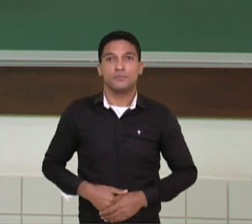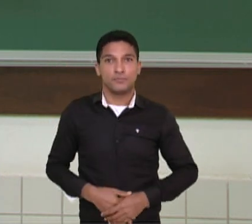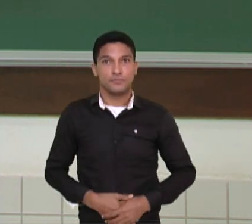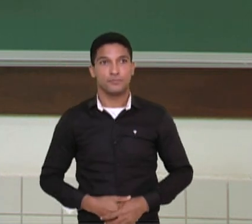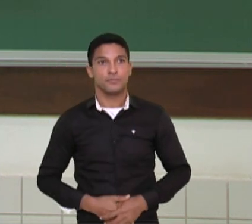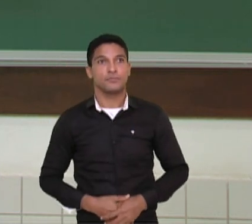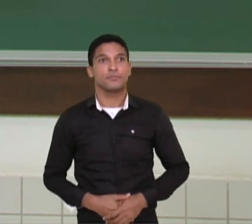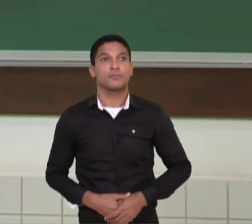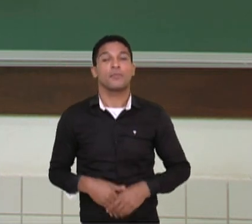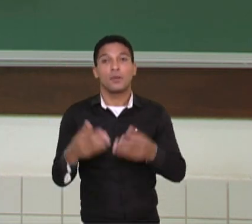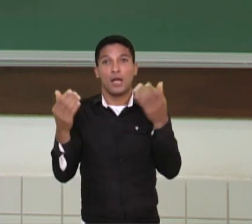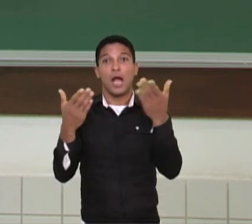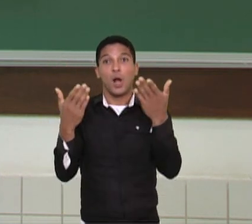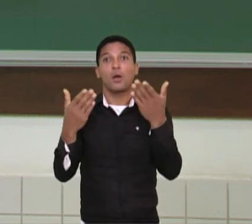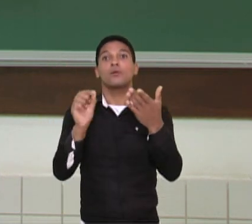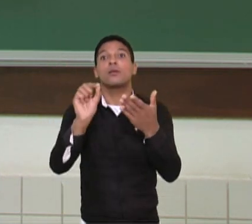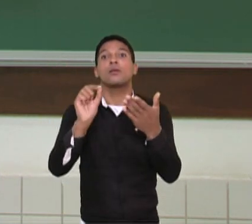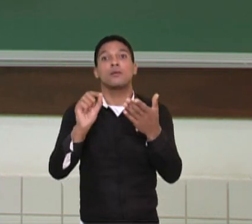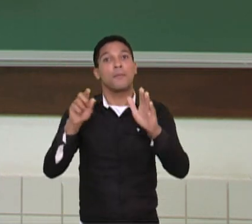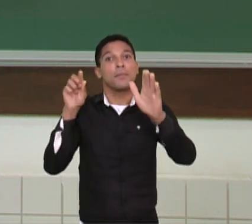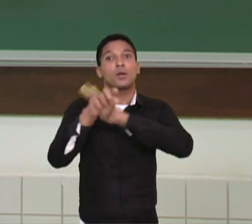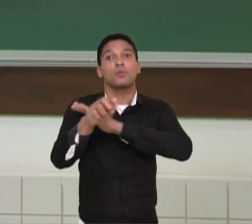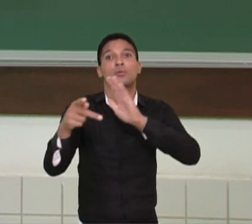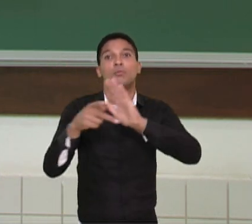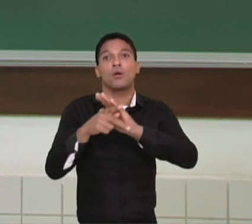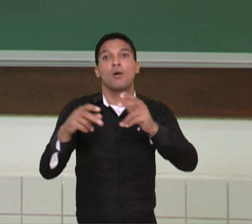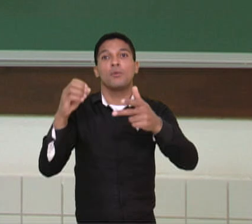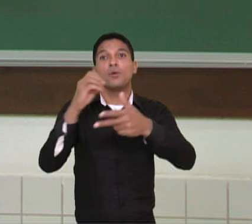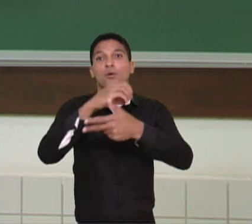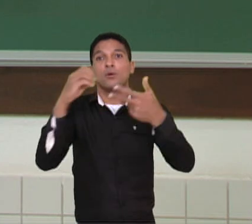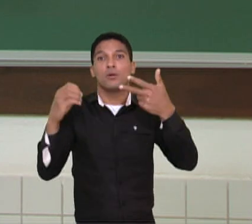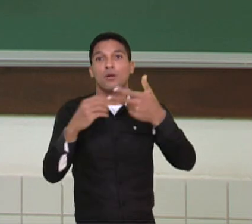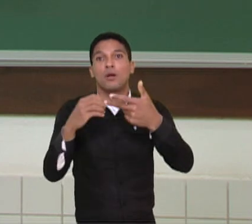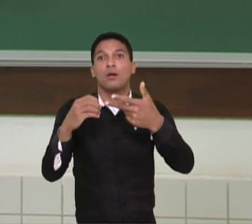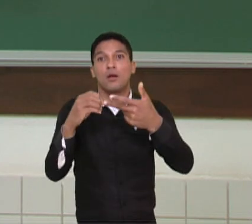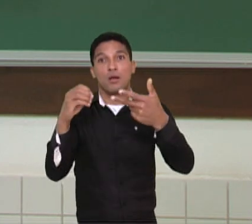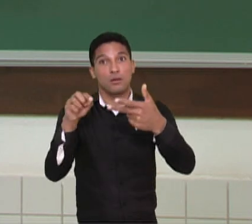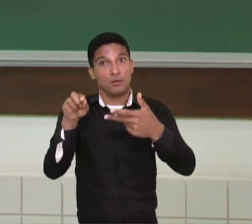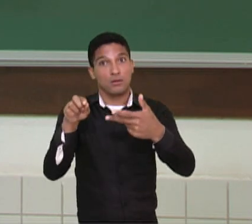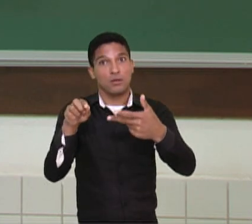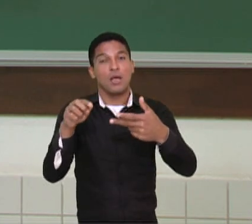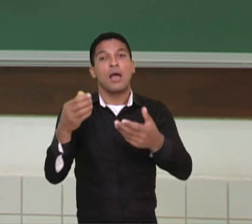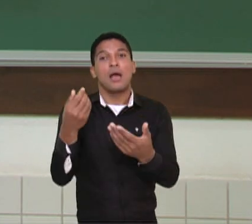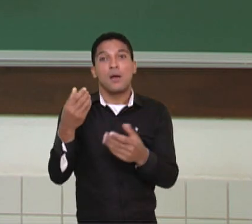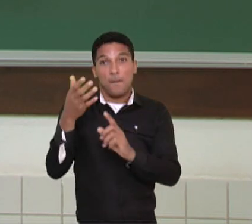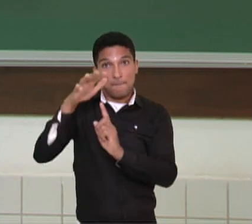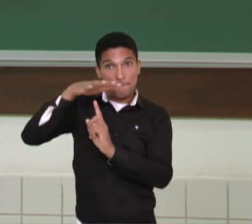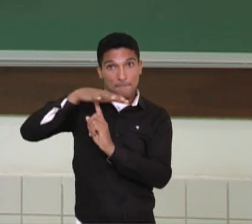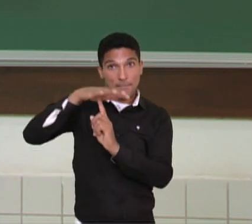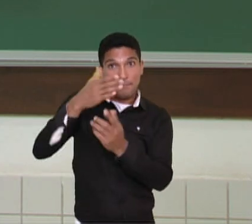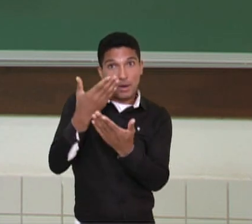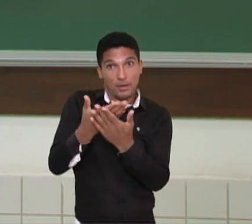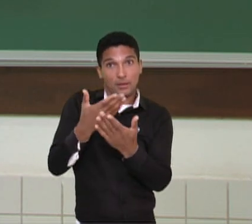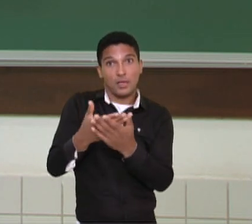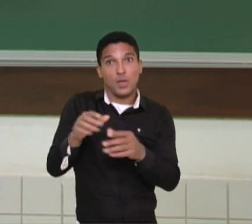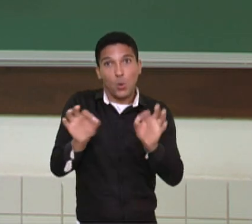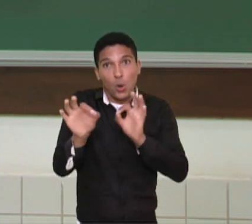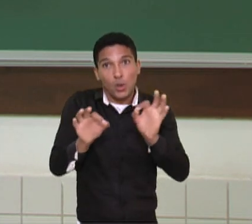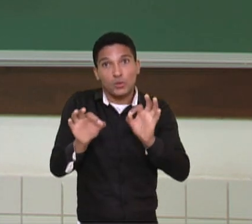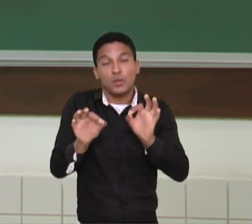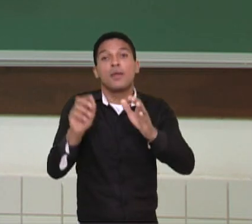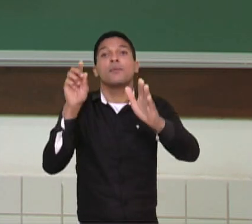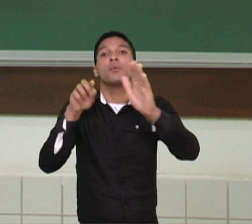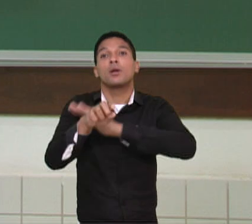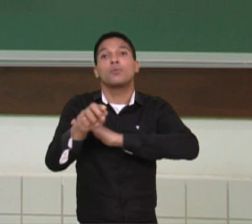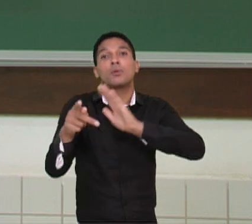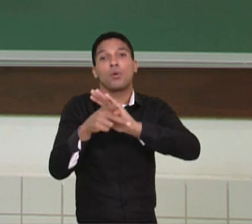está estudando, querendo fazer vestibular e sabe da importância que o Enem tem, o Aula Paraná preparou para vocês algumas questões